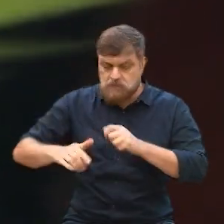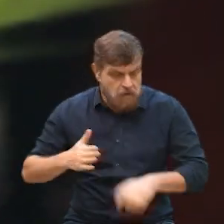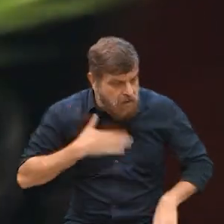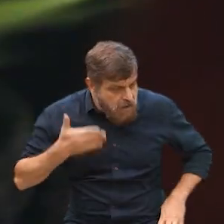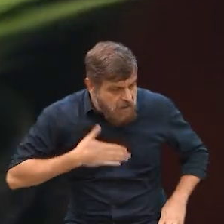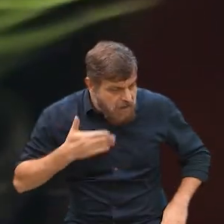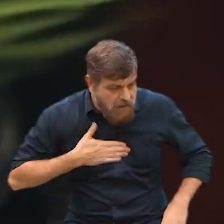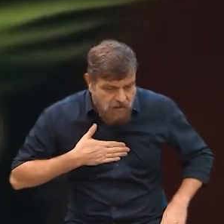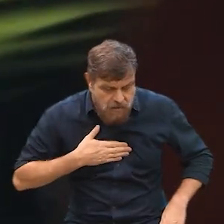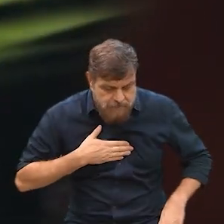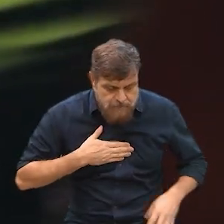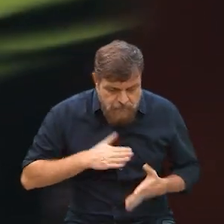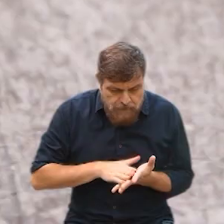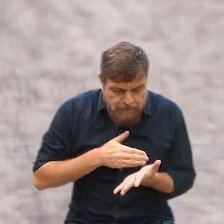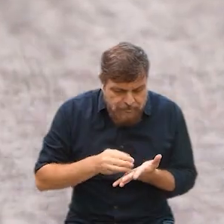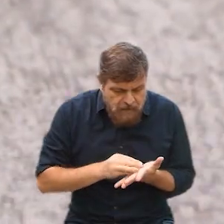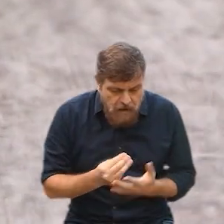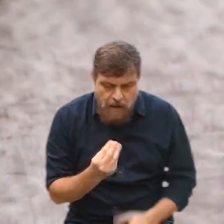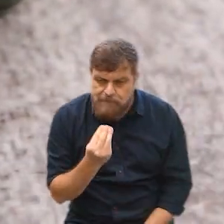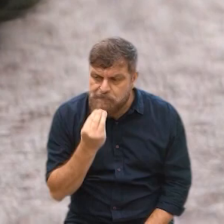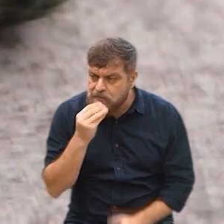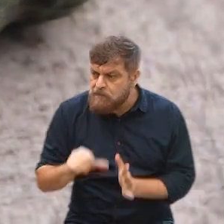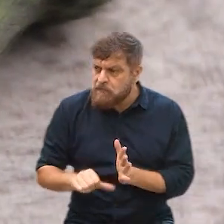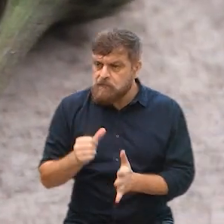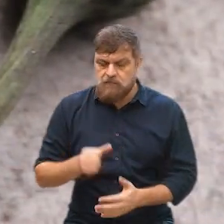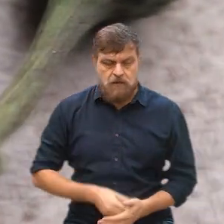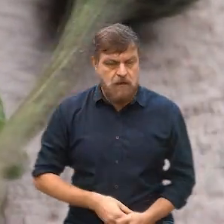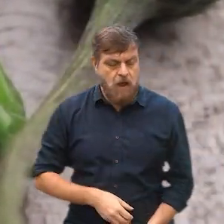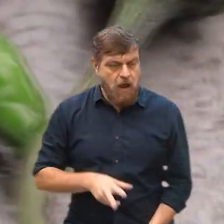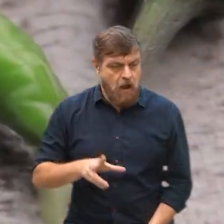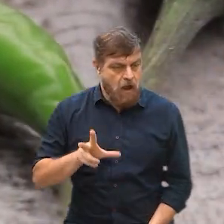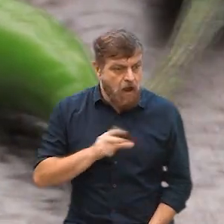em todos que experimentam pela primeira vez. De vez em